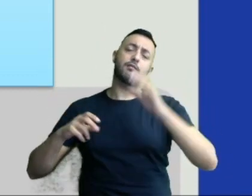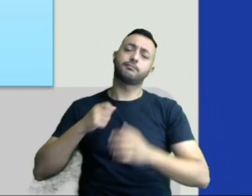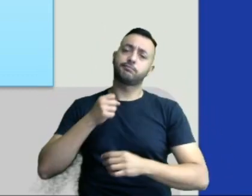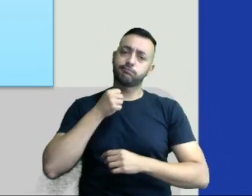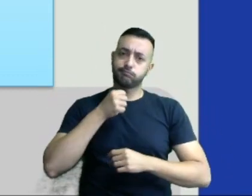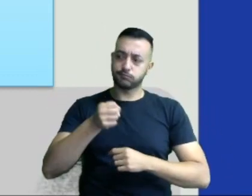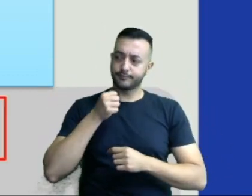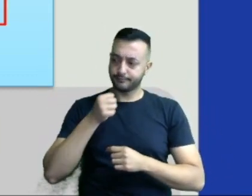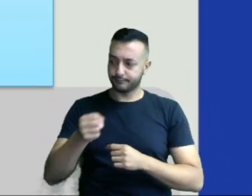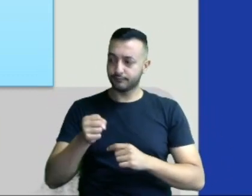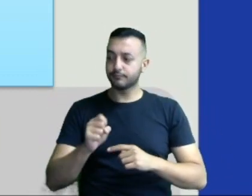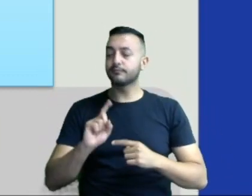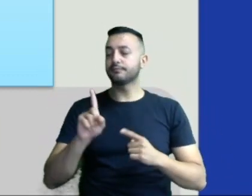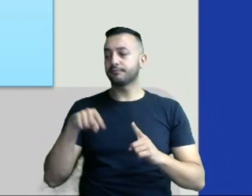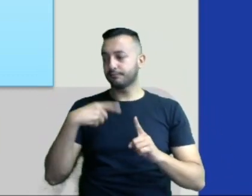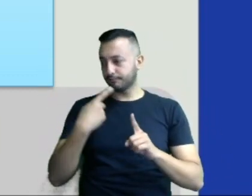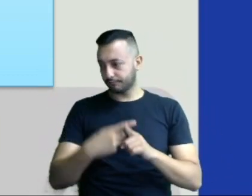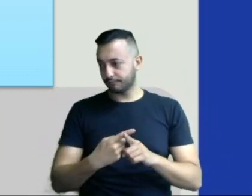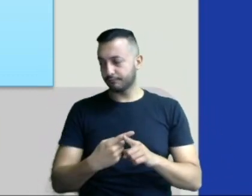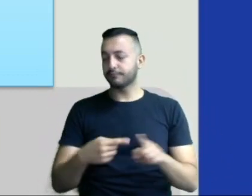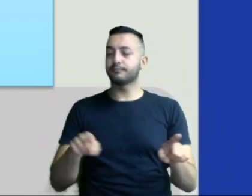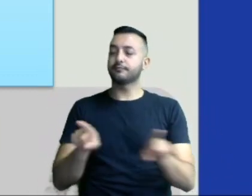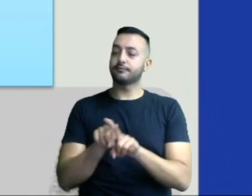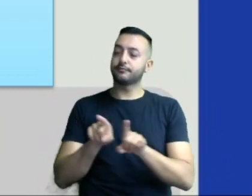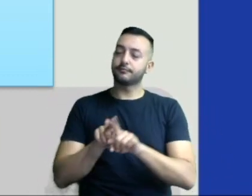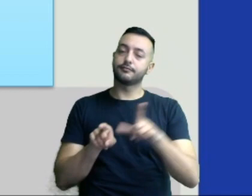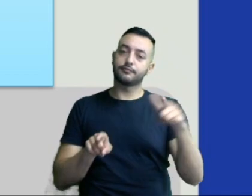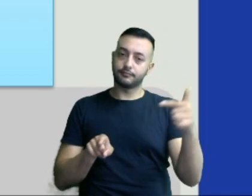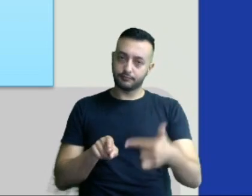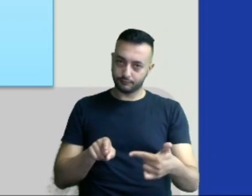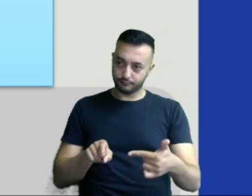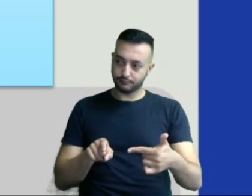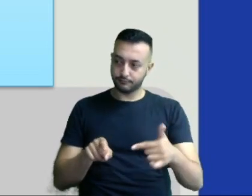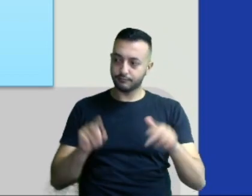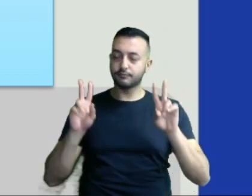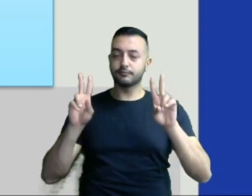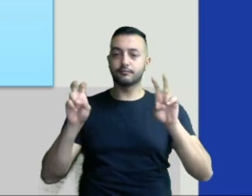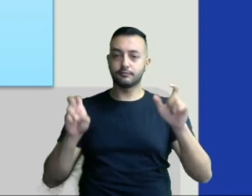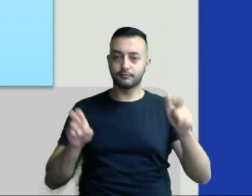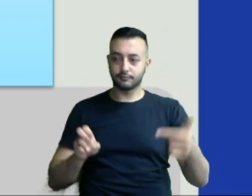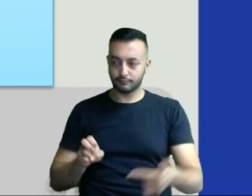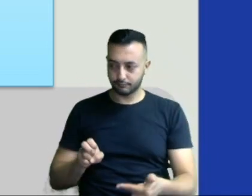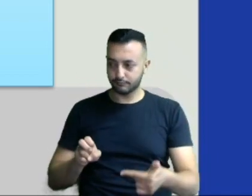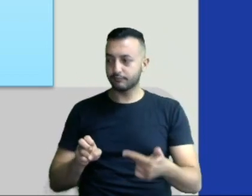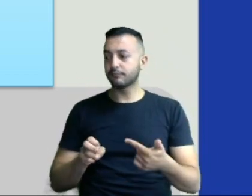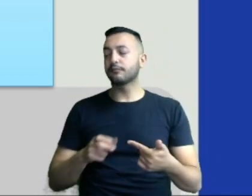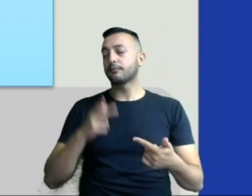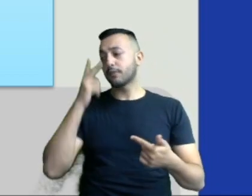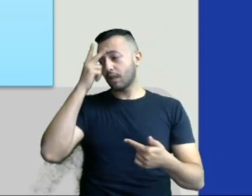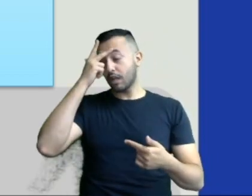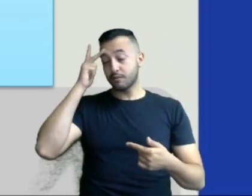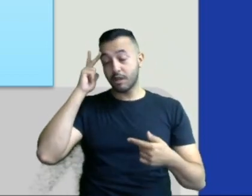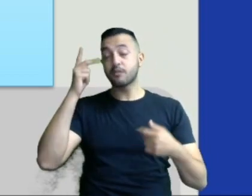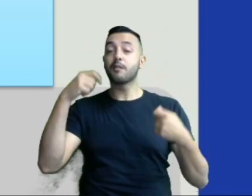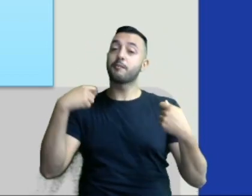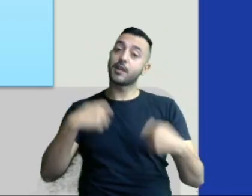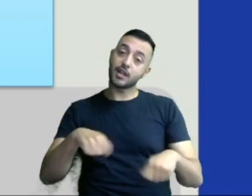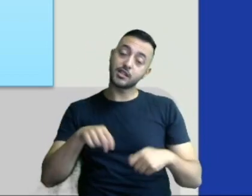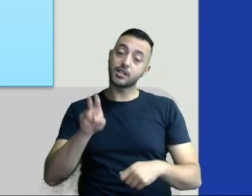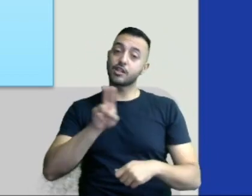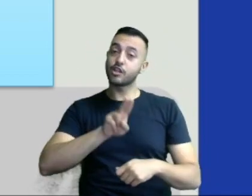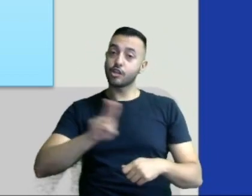reportagem. Além do mais, temos o segundo, que é o segundo tema, as pessoas que mereceram seus